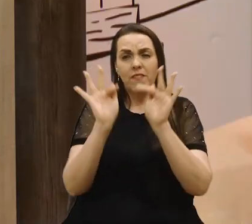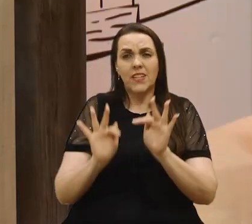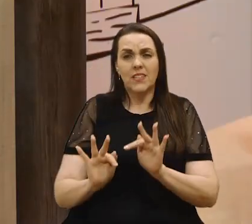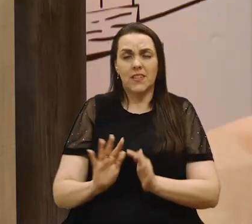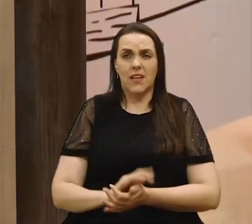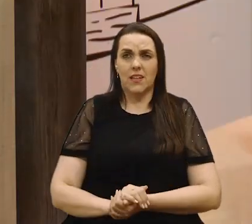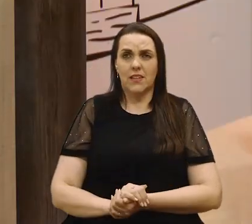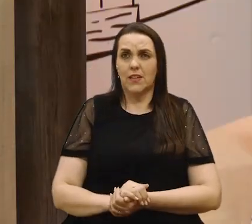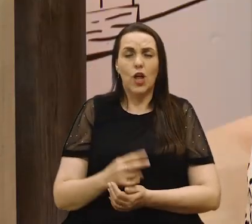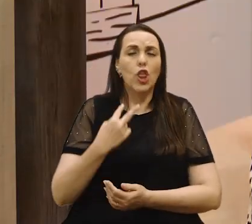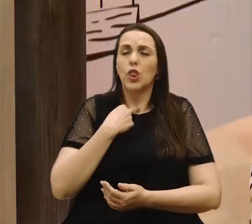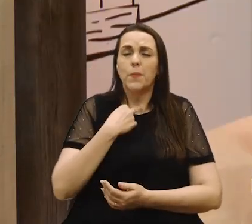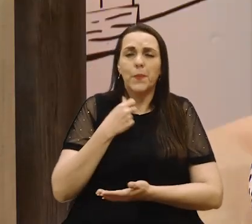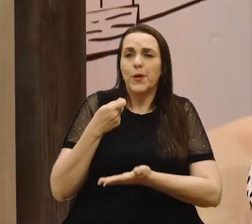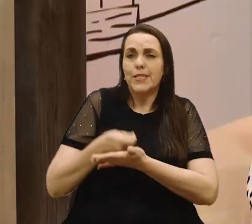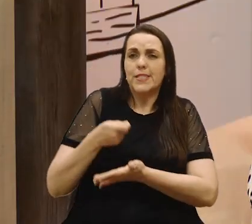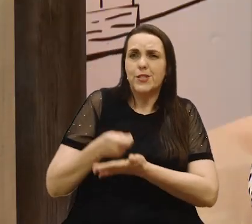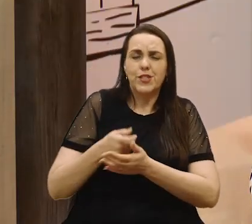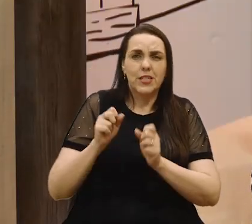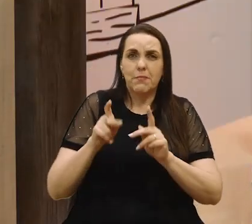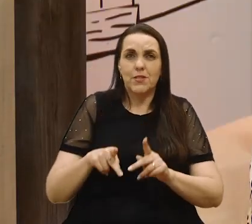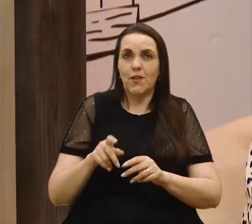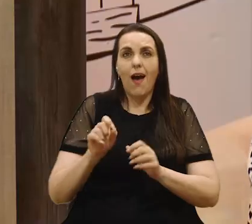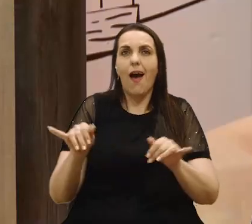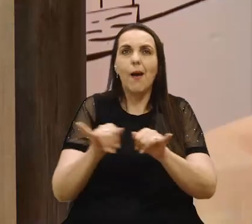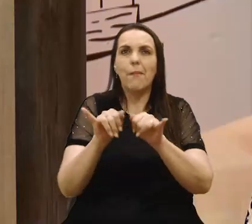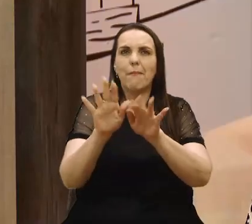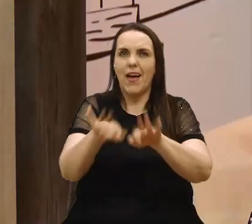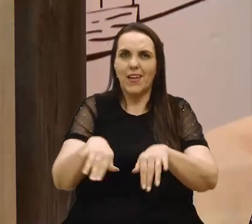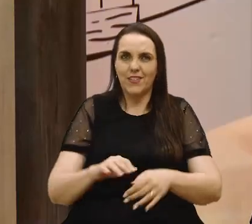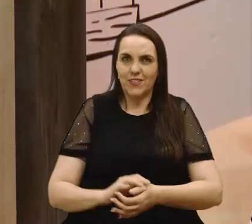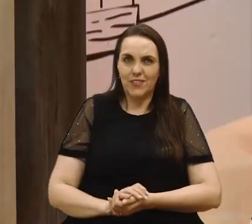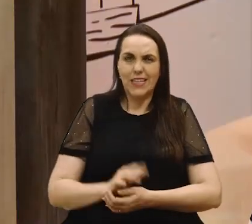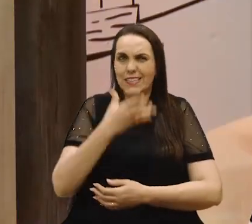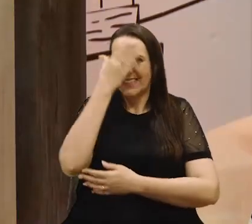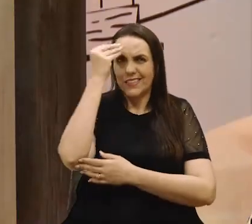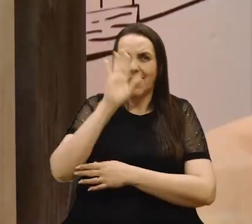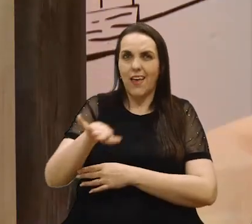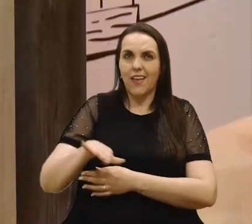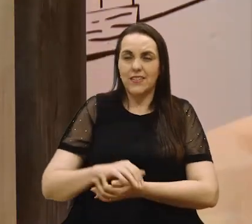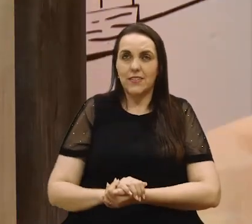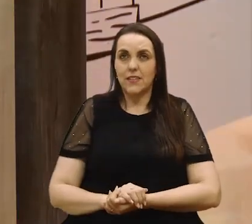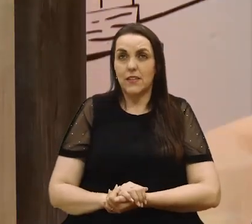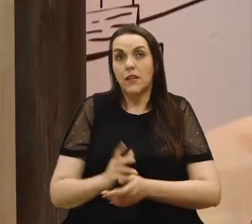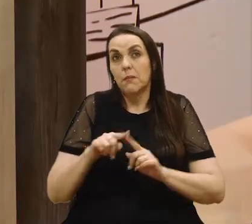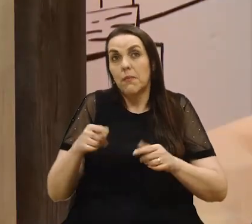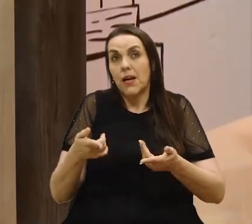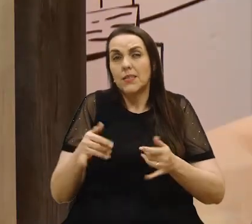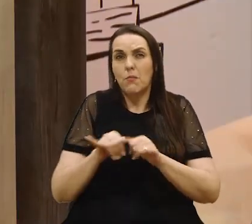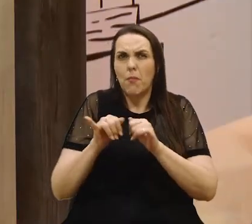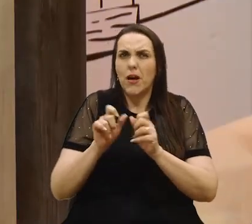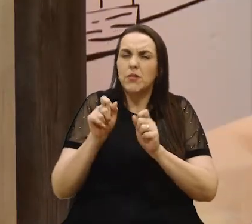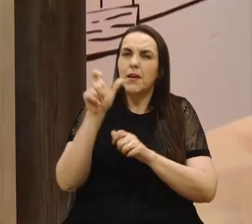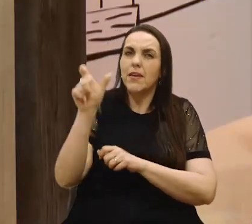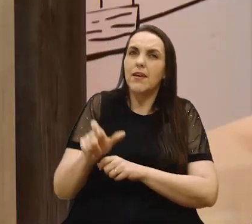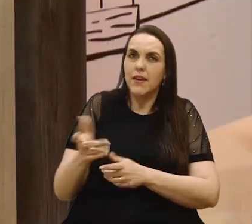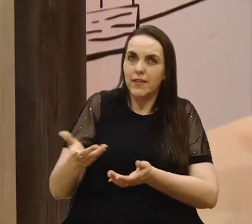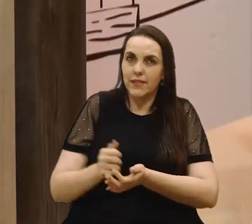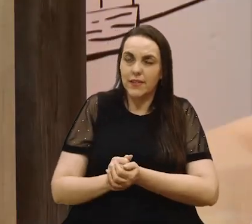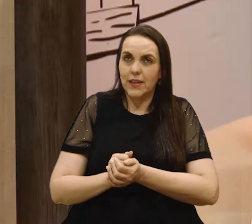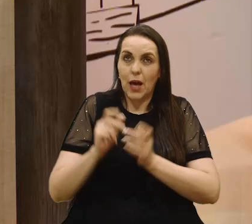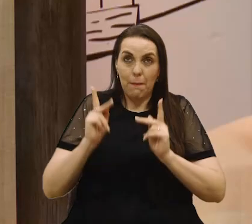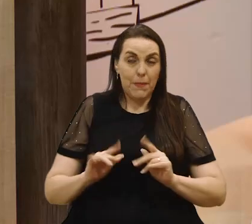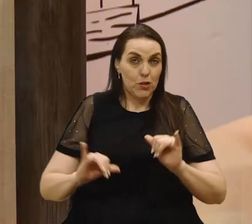feliz, né? Tu não pode exigir de alguém, isso é besteira, esquece isso. Tá, mas besteira para